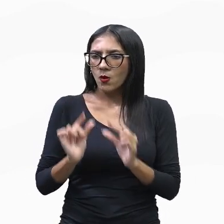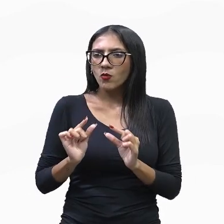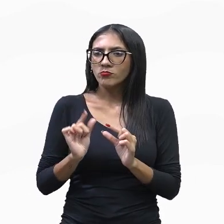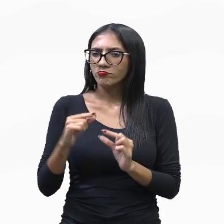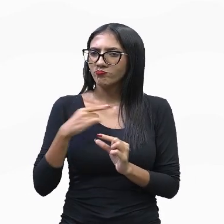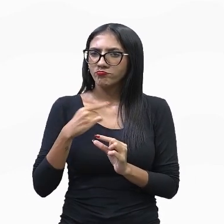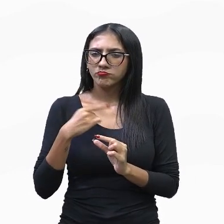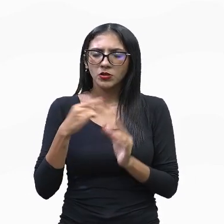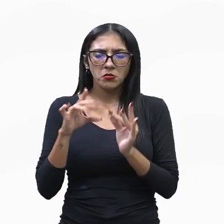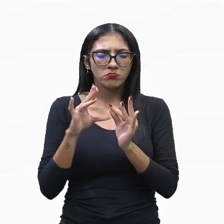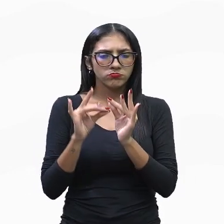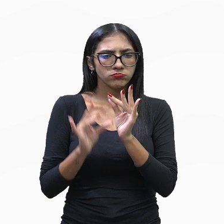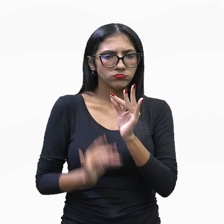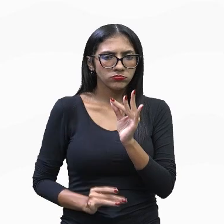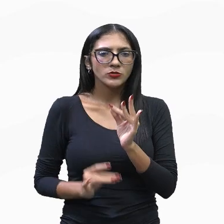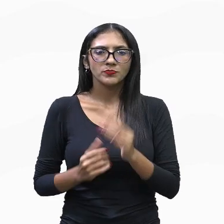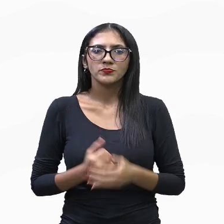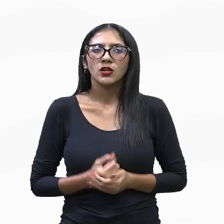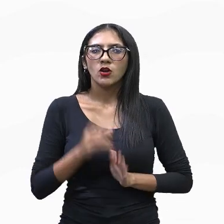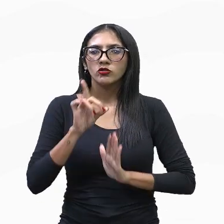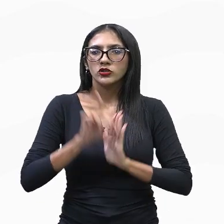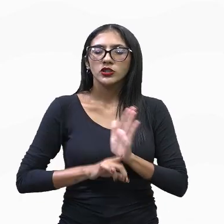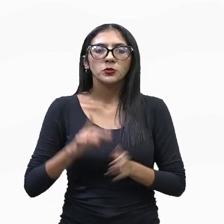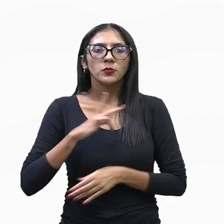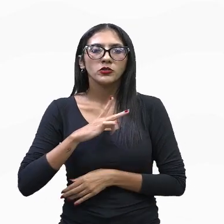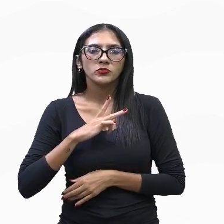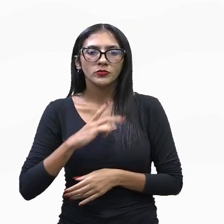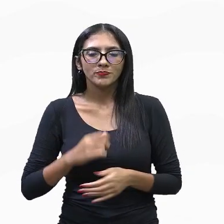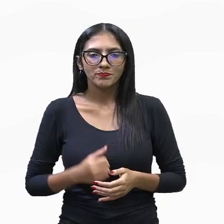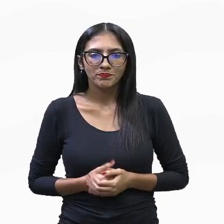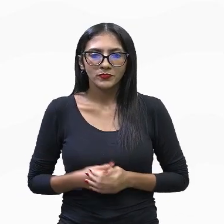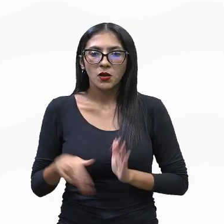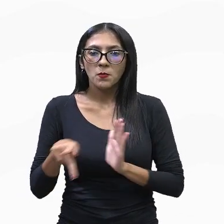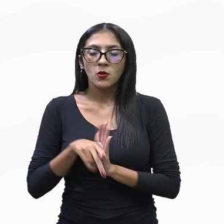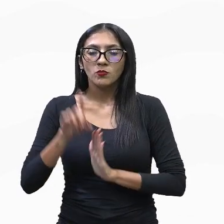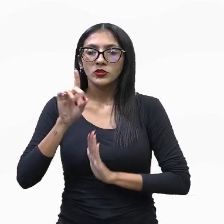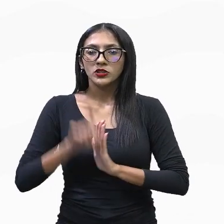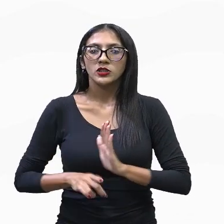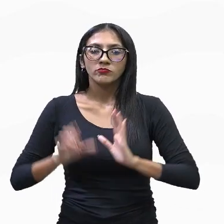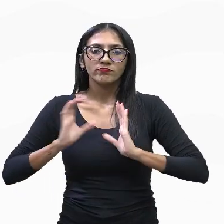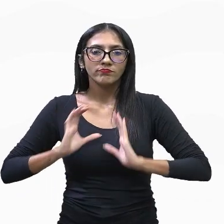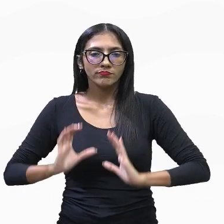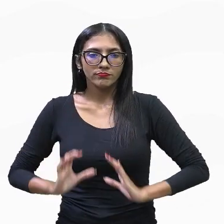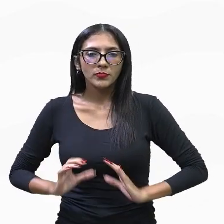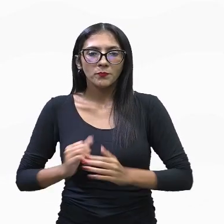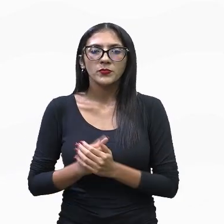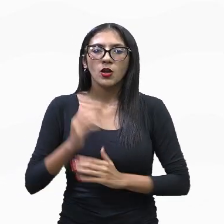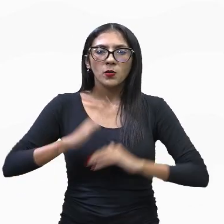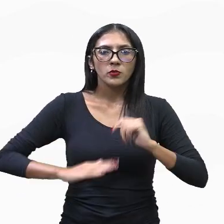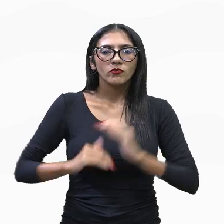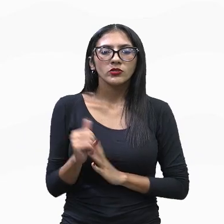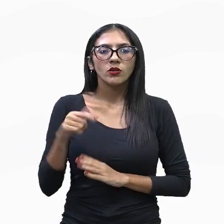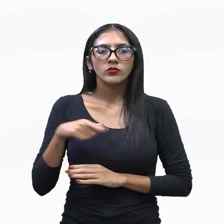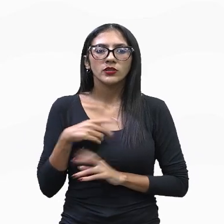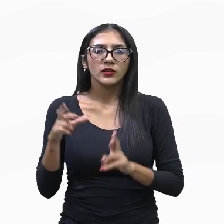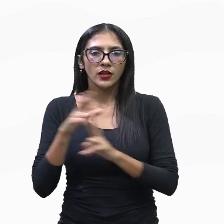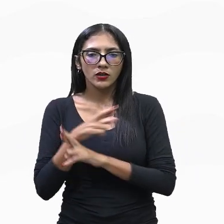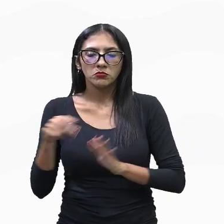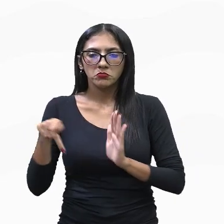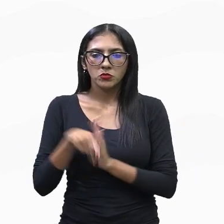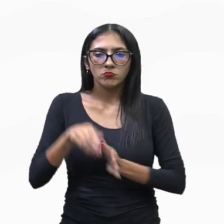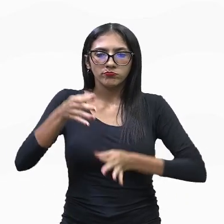ele é muito mais que isso, é muito amplo. O direito privado. Direito civil. O profissional atua em relações